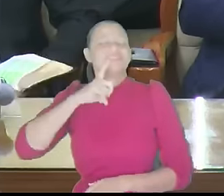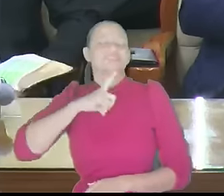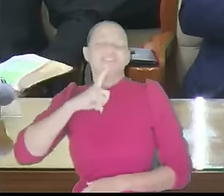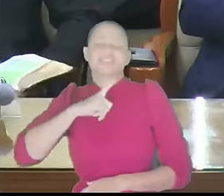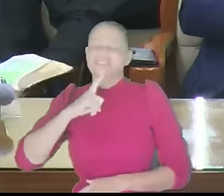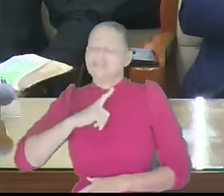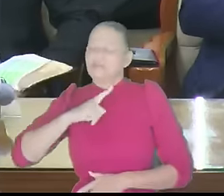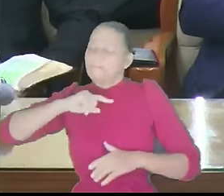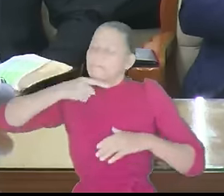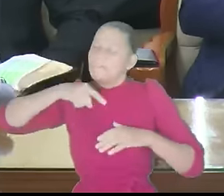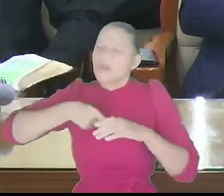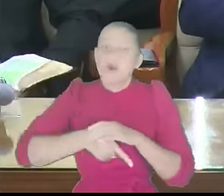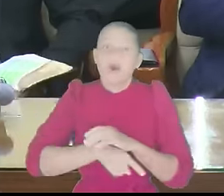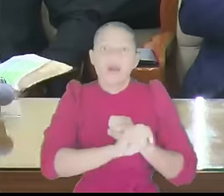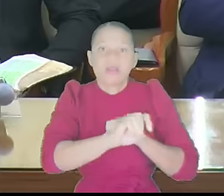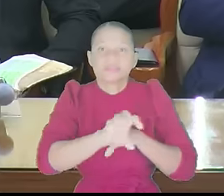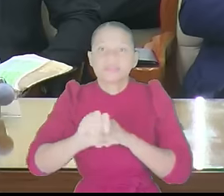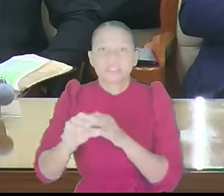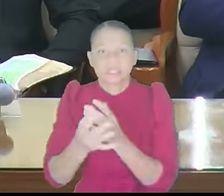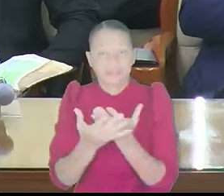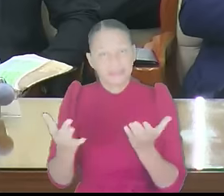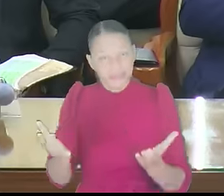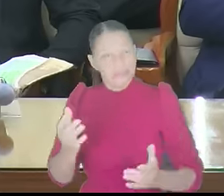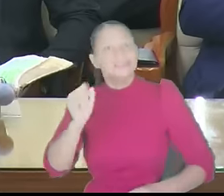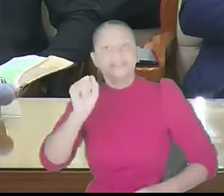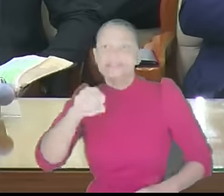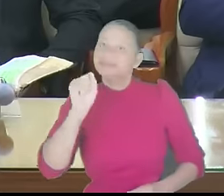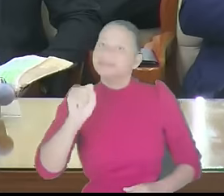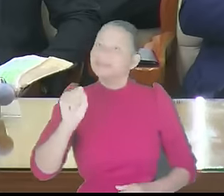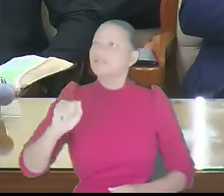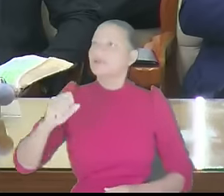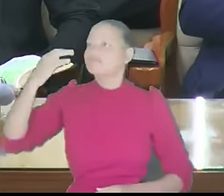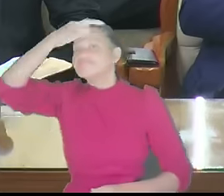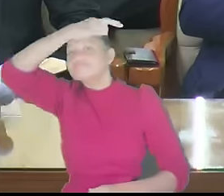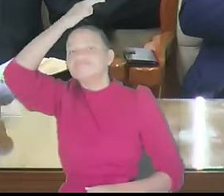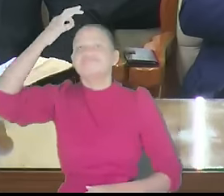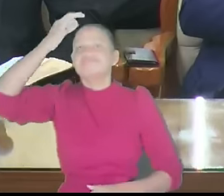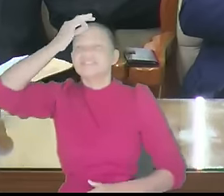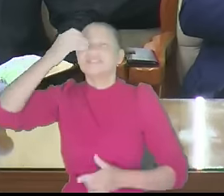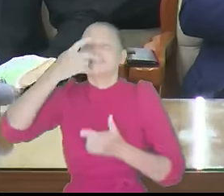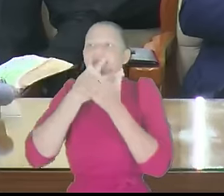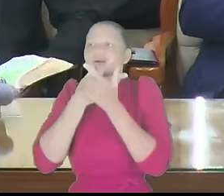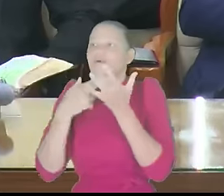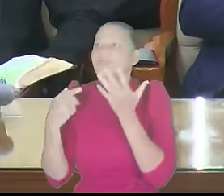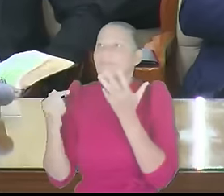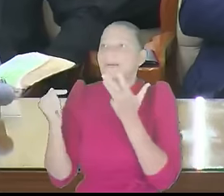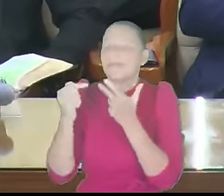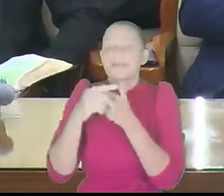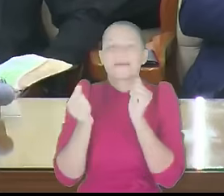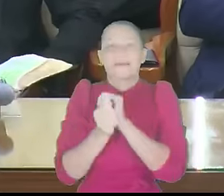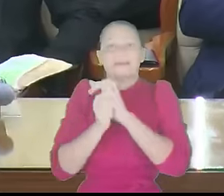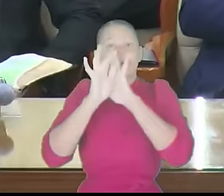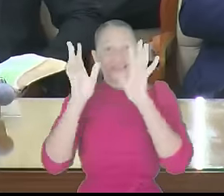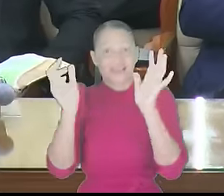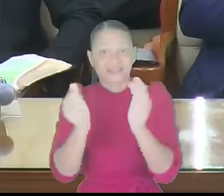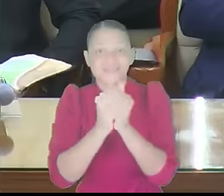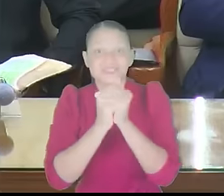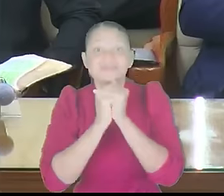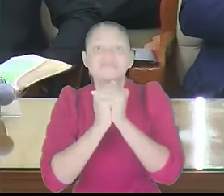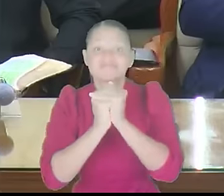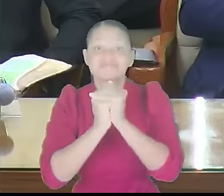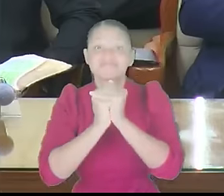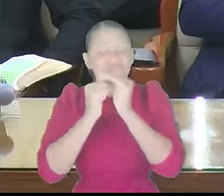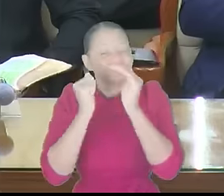excelente. O Espírito Santo tinha algo mais glorioso. Amém? Glória a